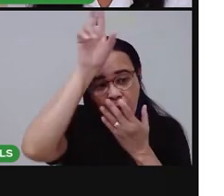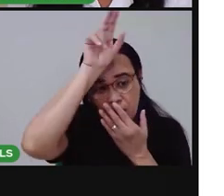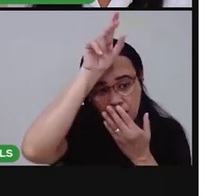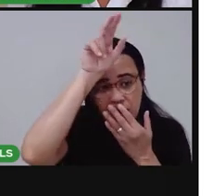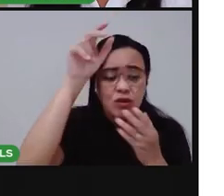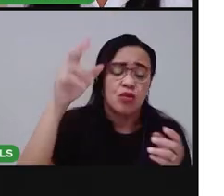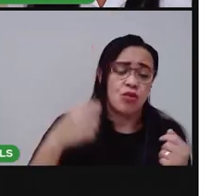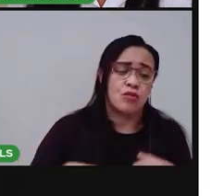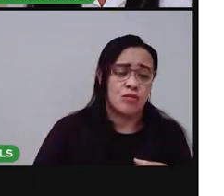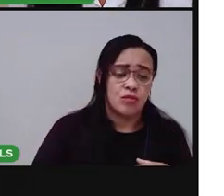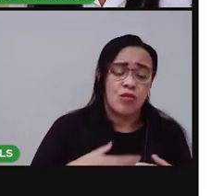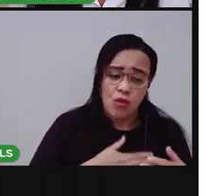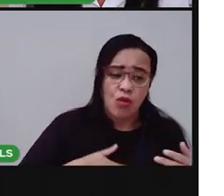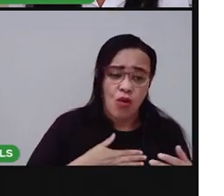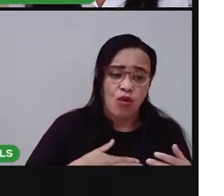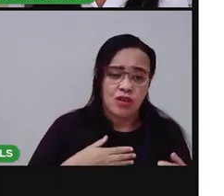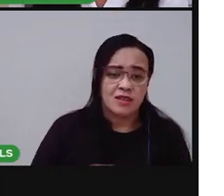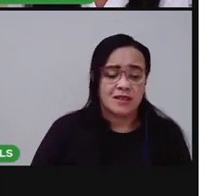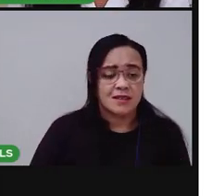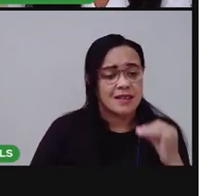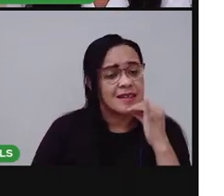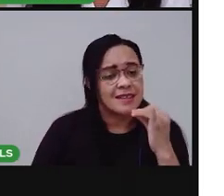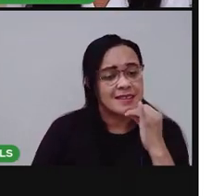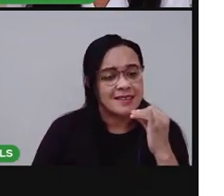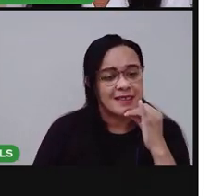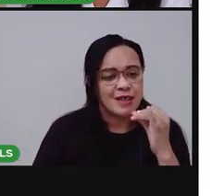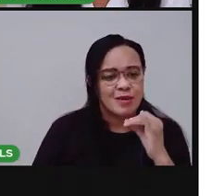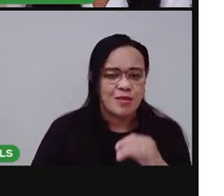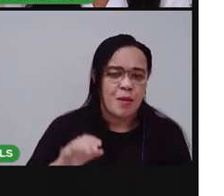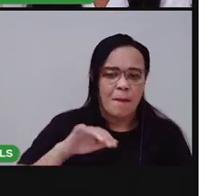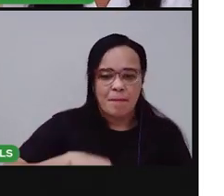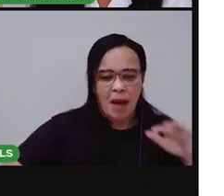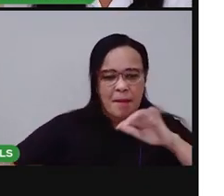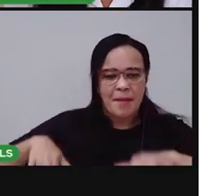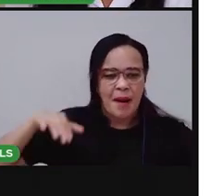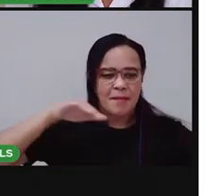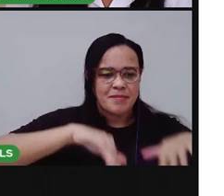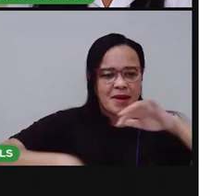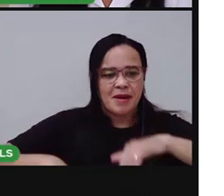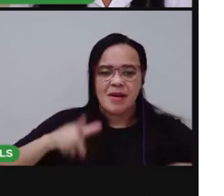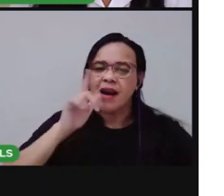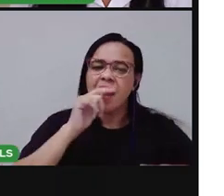no rio e passear no parque